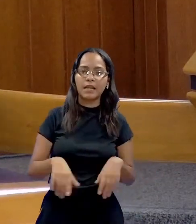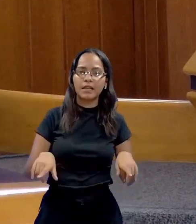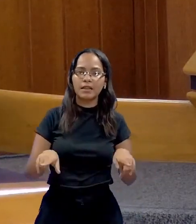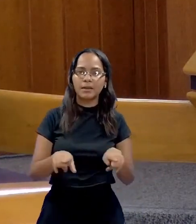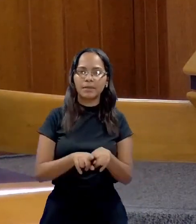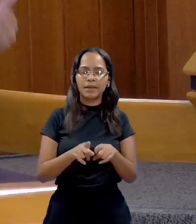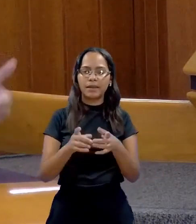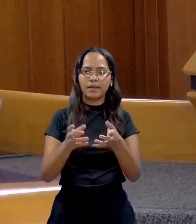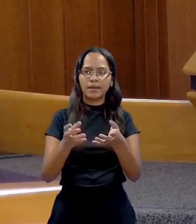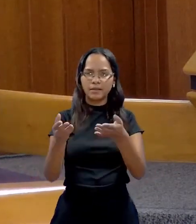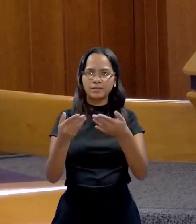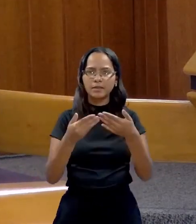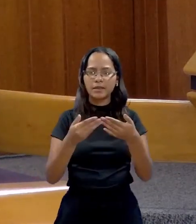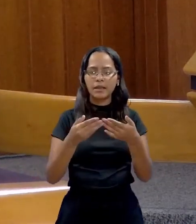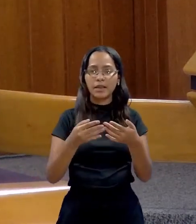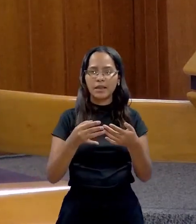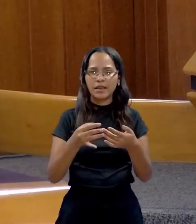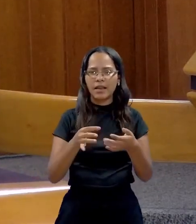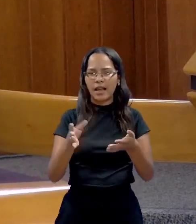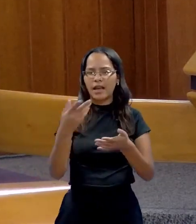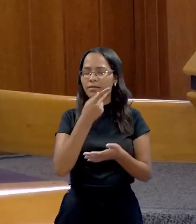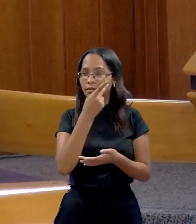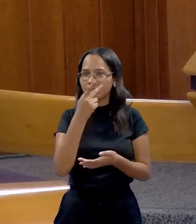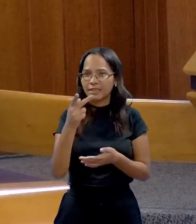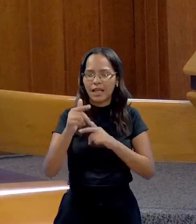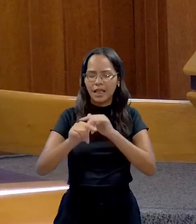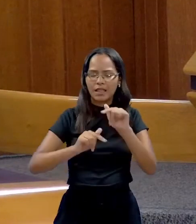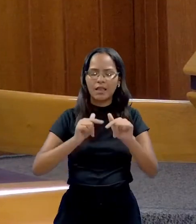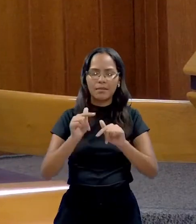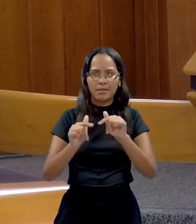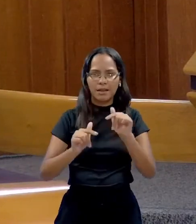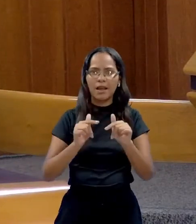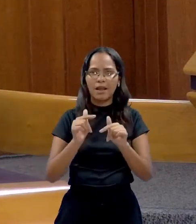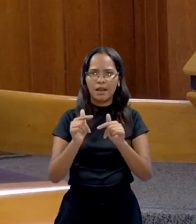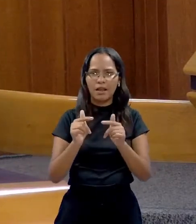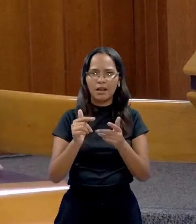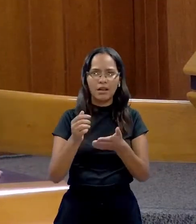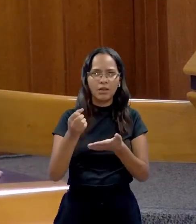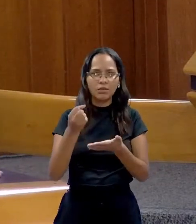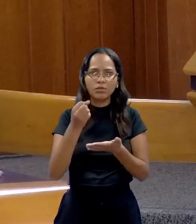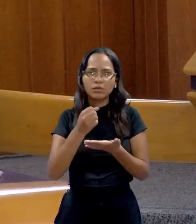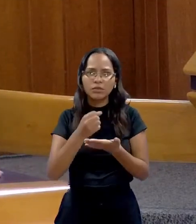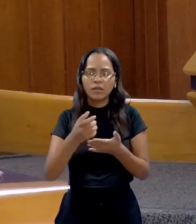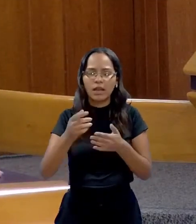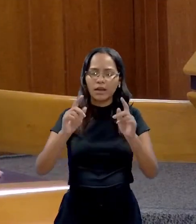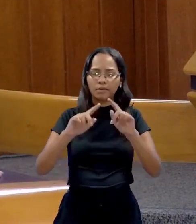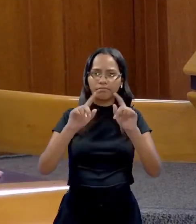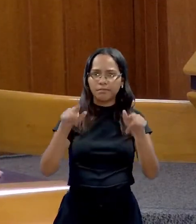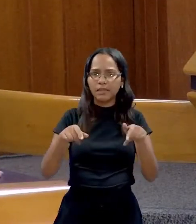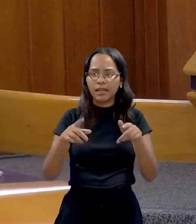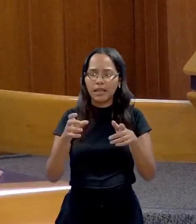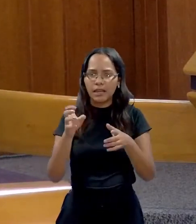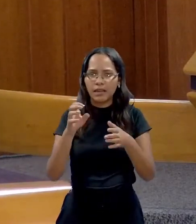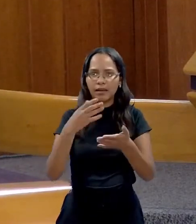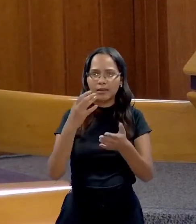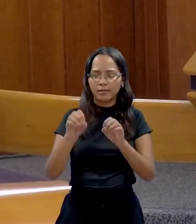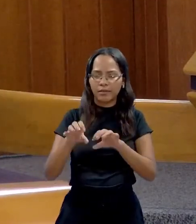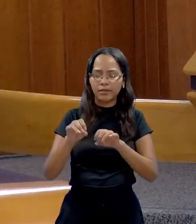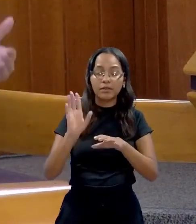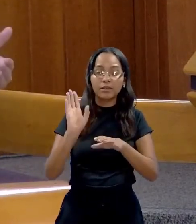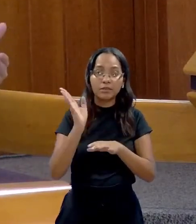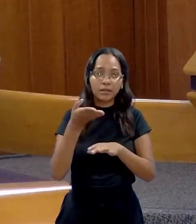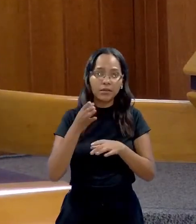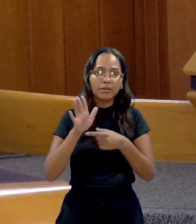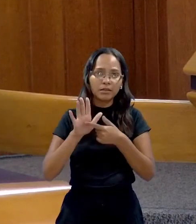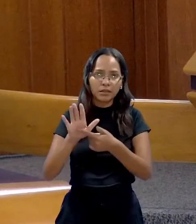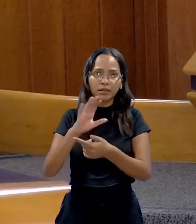de trabalhadores temporários da educação, cujo projeto também chegou a essa casa, já foi relatado na CCJ pelo vereador Paulo Henrique e